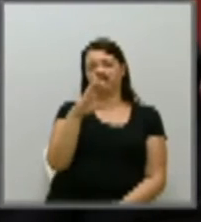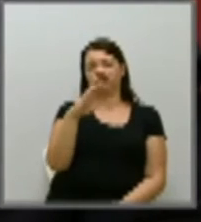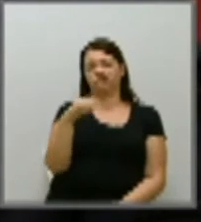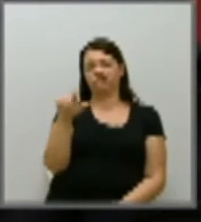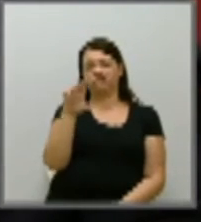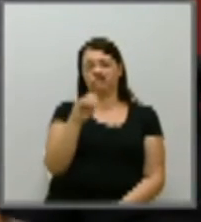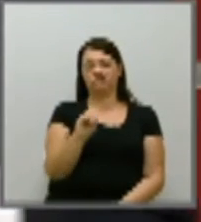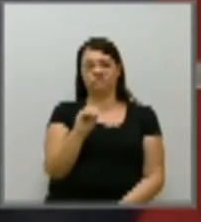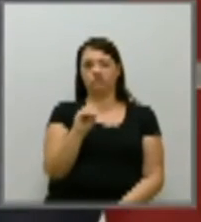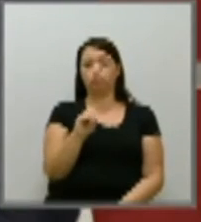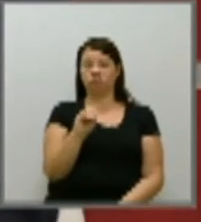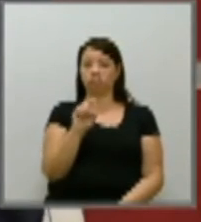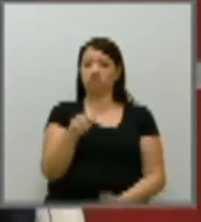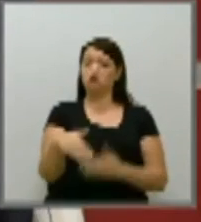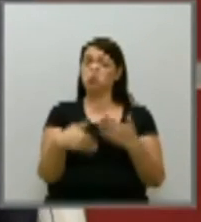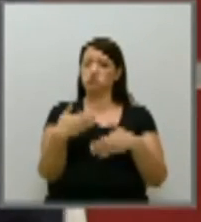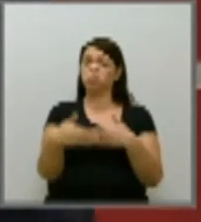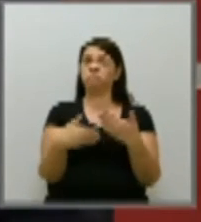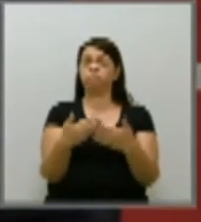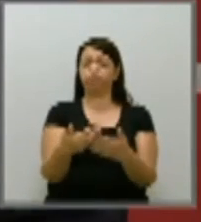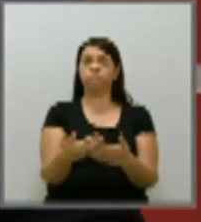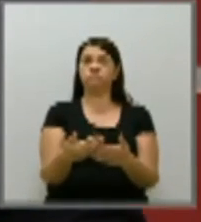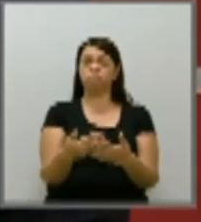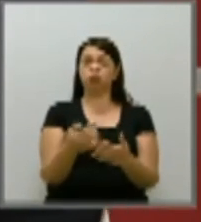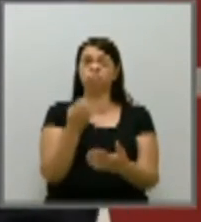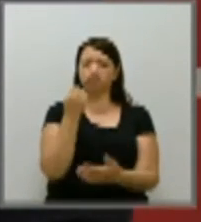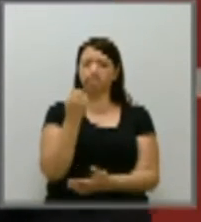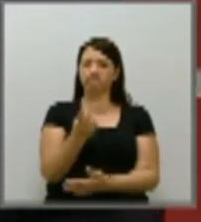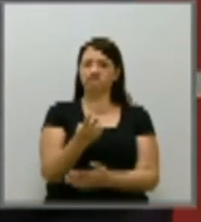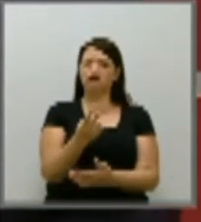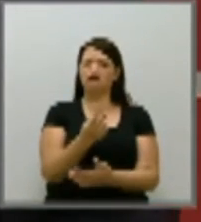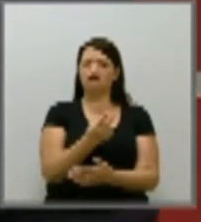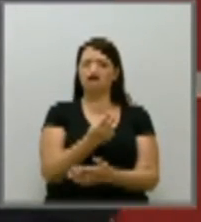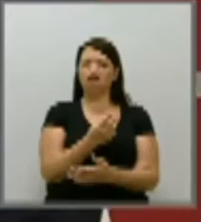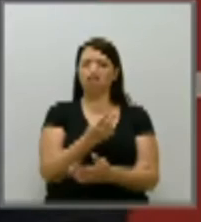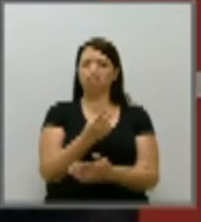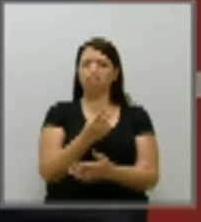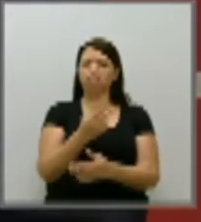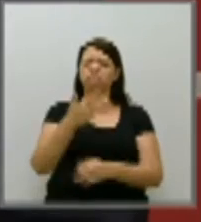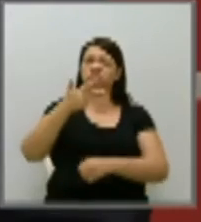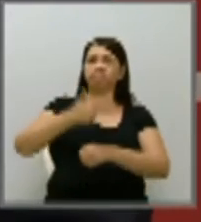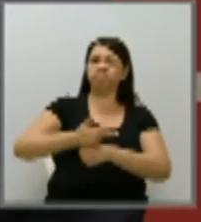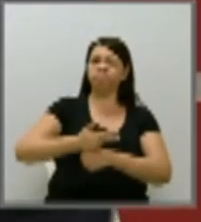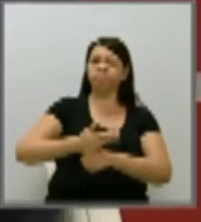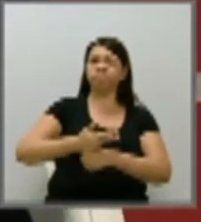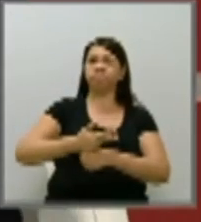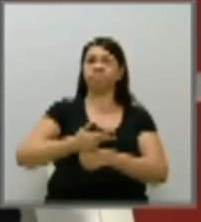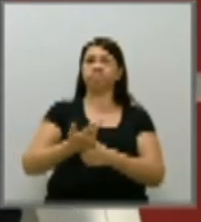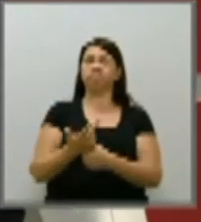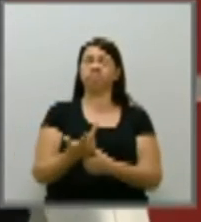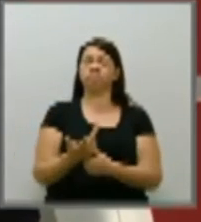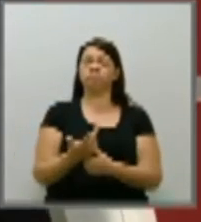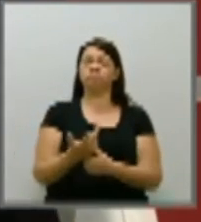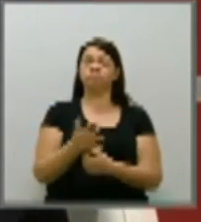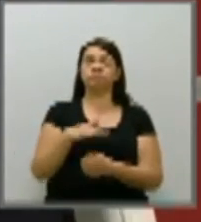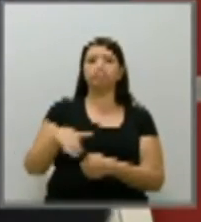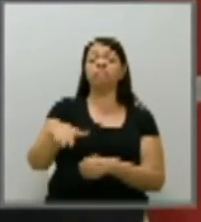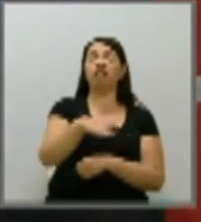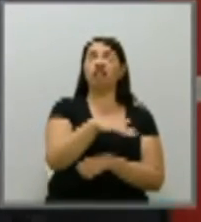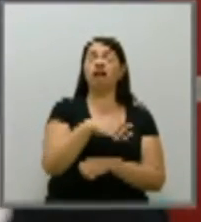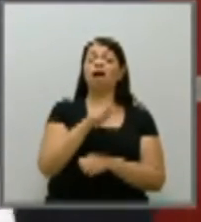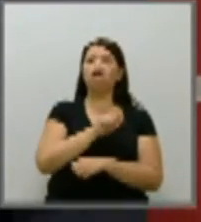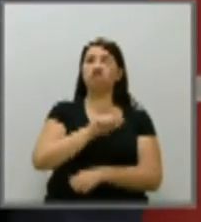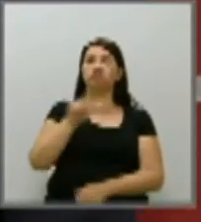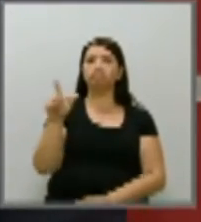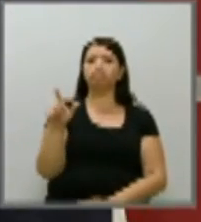bastante significativo, né? De terceirizações e privatizações. Um deles, a Área Azul, por exemplo, agora a gente está